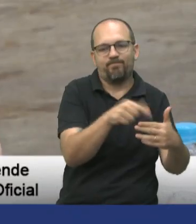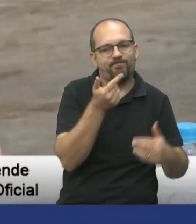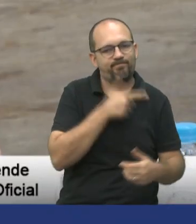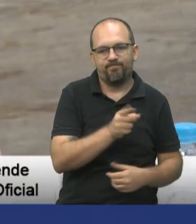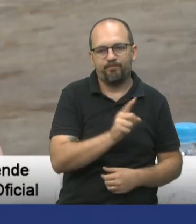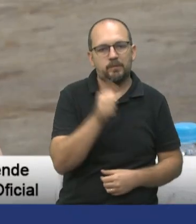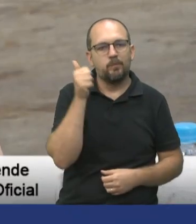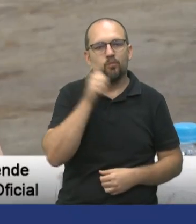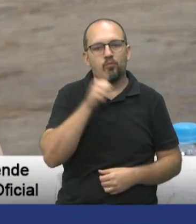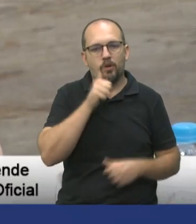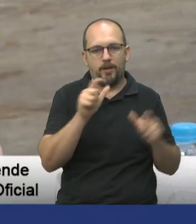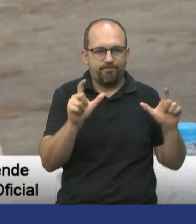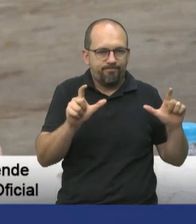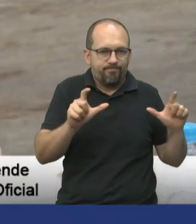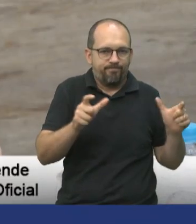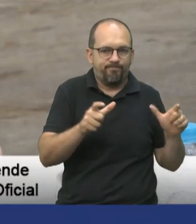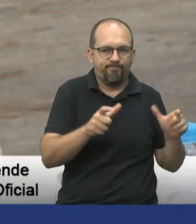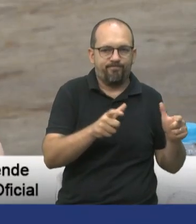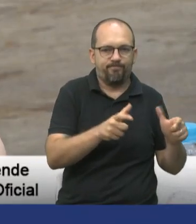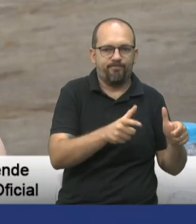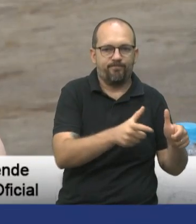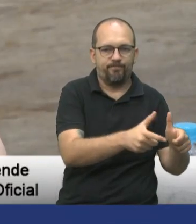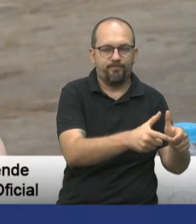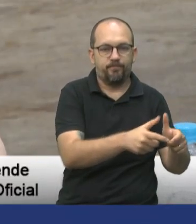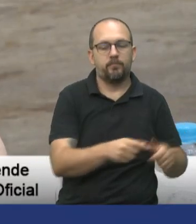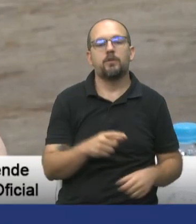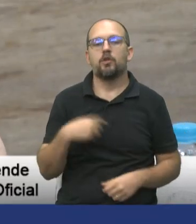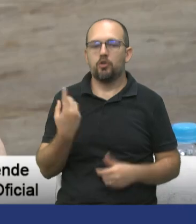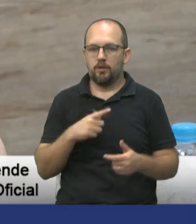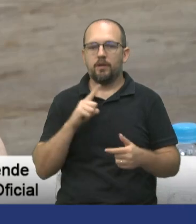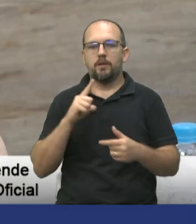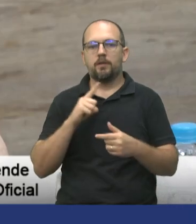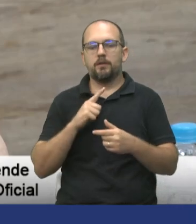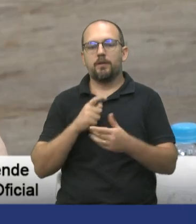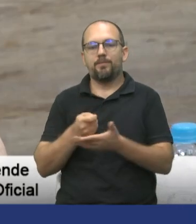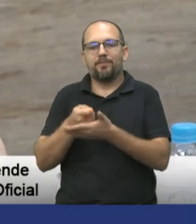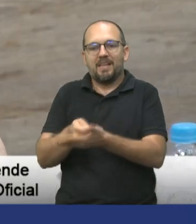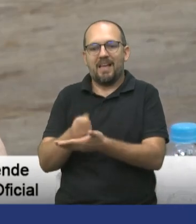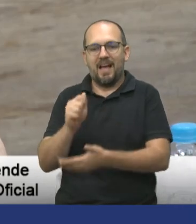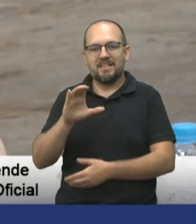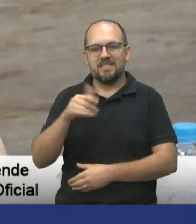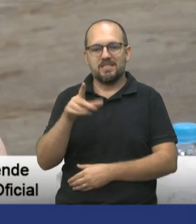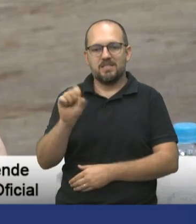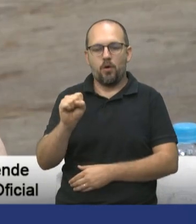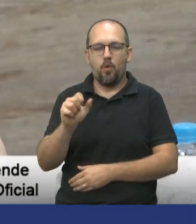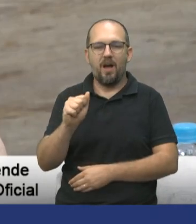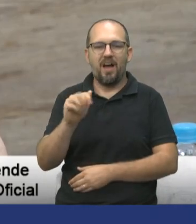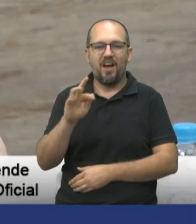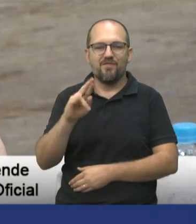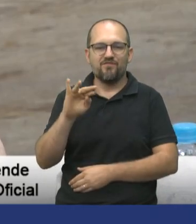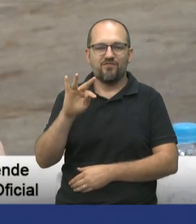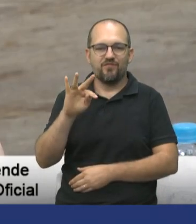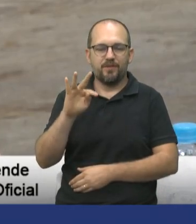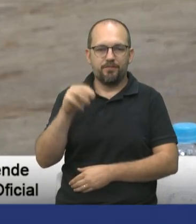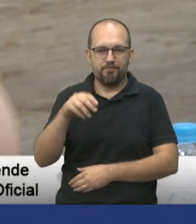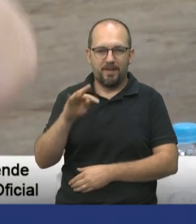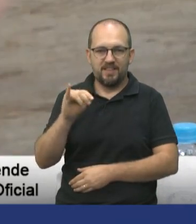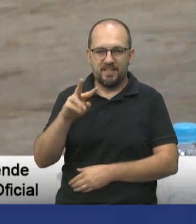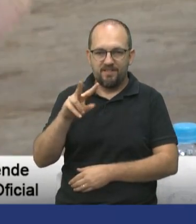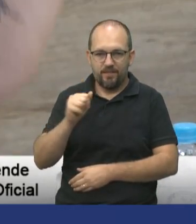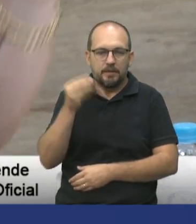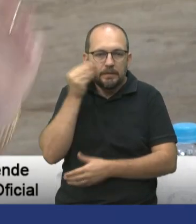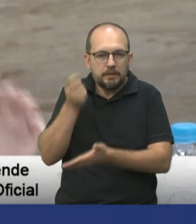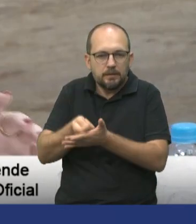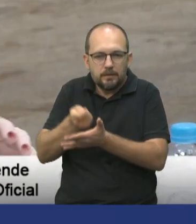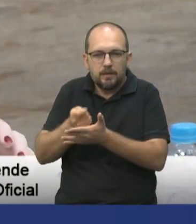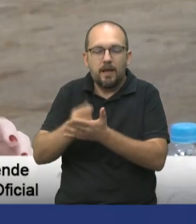ações afirmativas no âmbito da justiça, com listas específicas para mulheres. O Conselho Nacional de